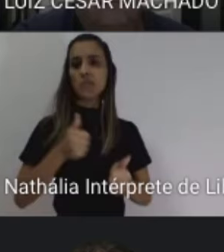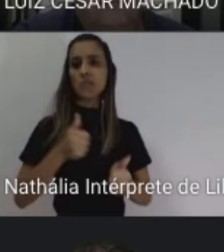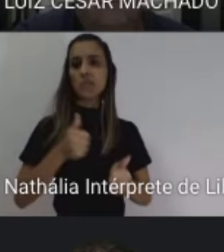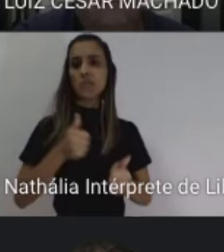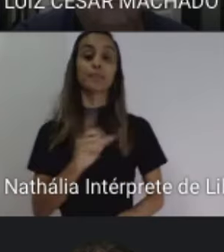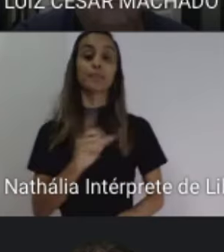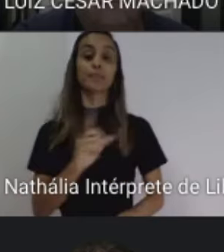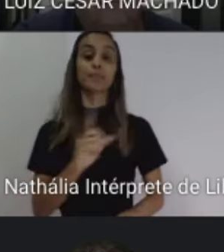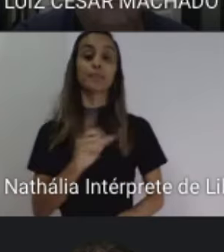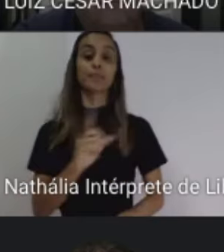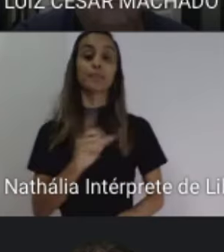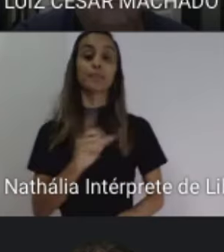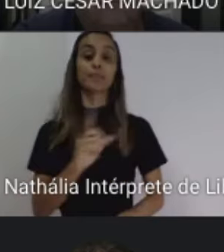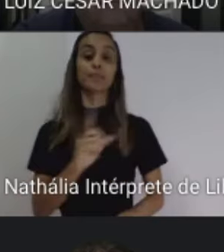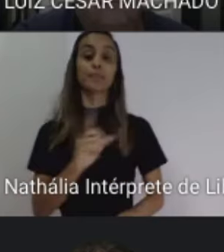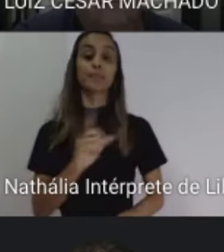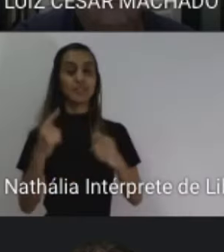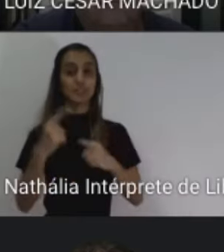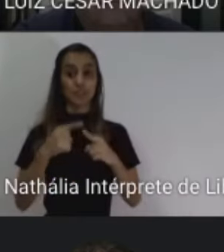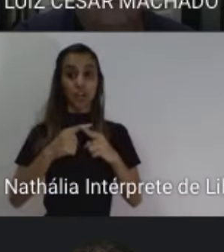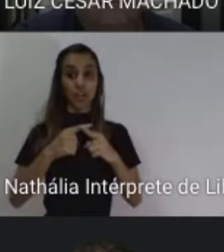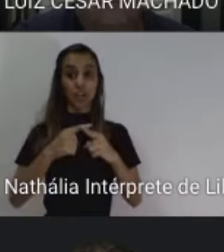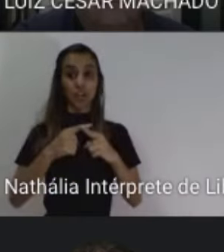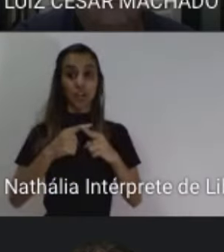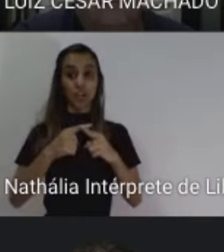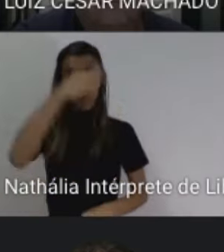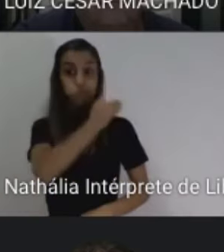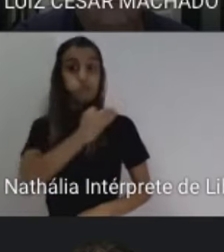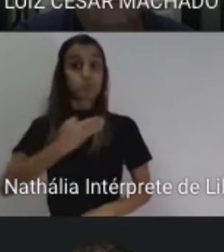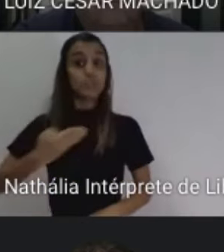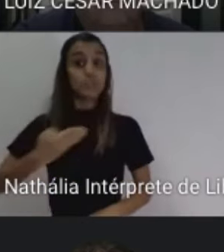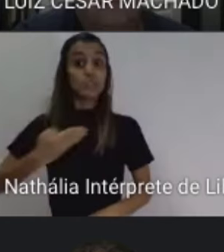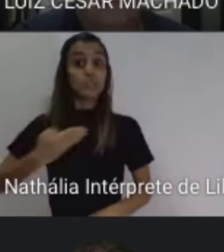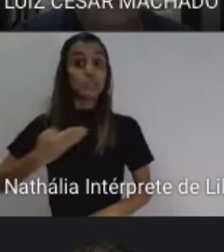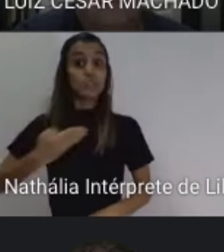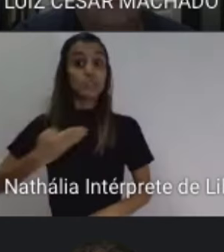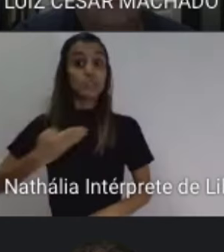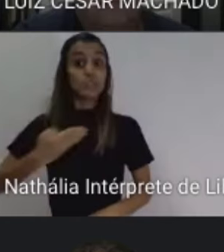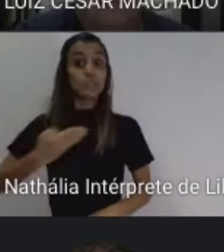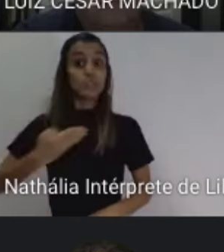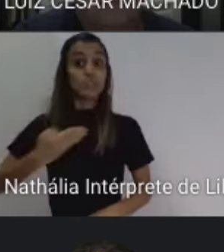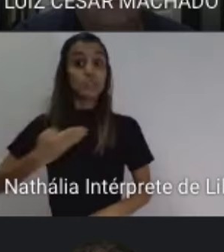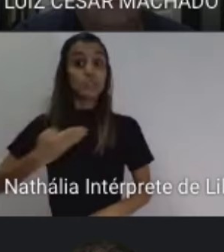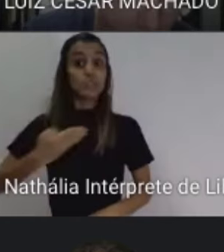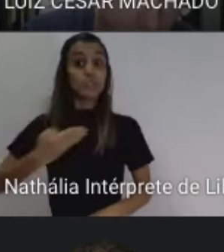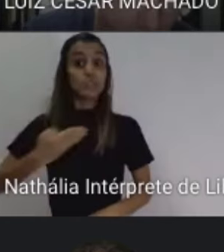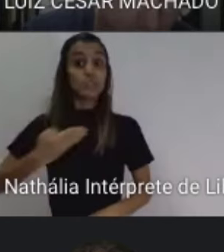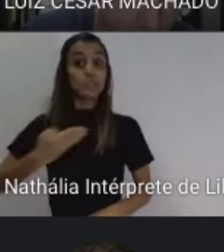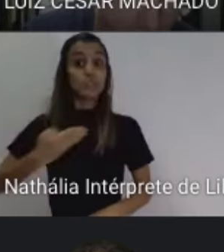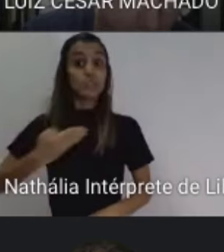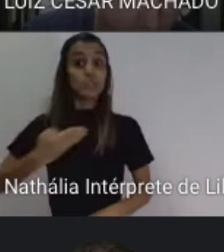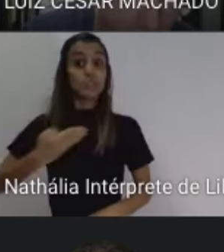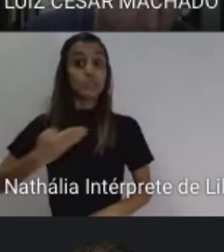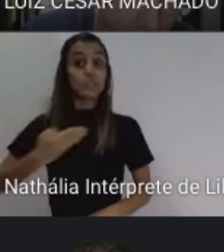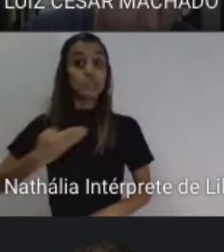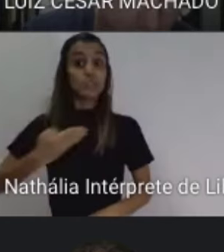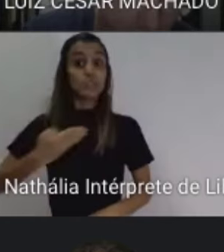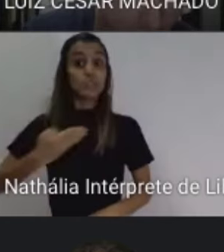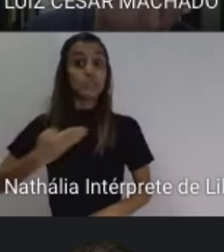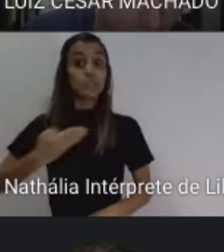aquele presidente da República, Jair Bolsonaro, ataque aqueles ministros do STF, aqueles deputados e